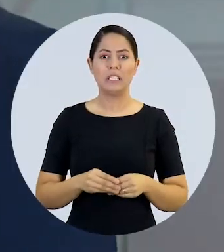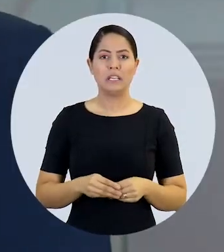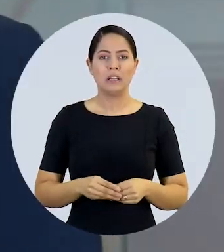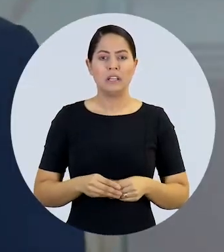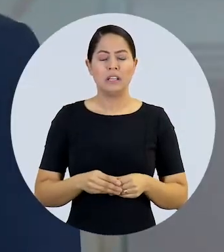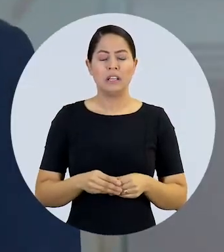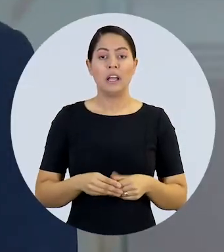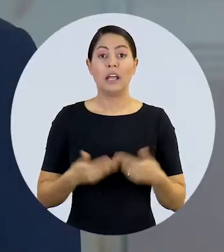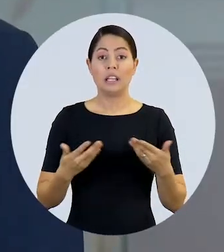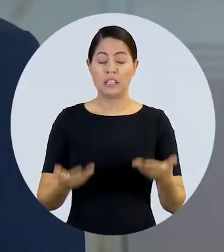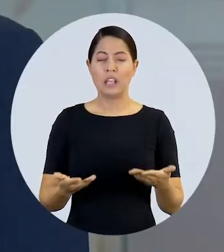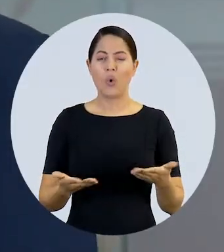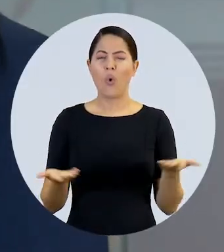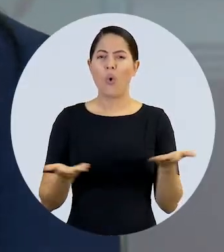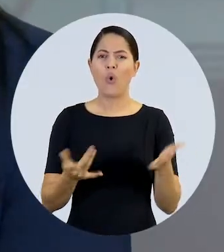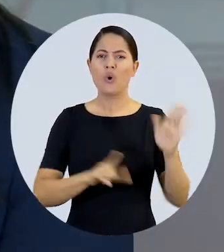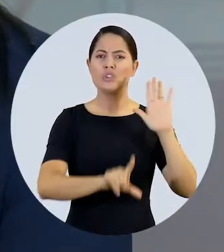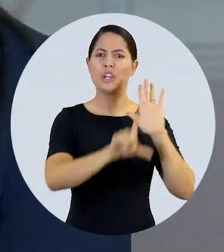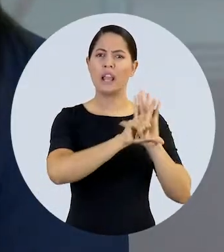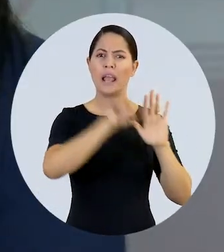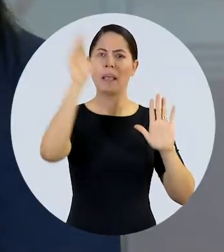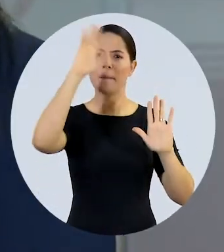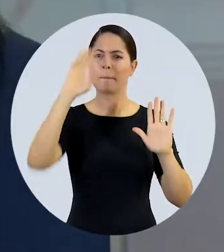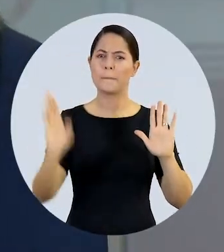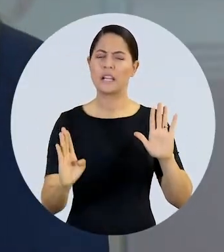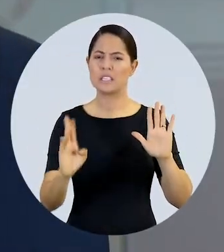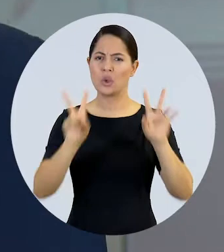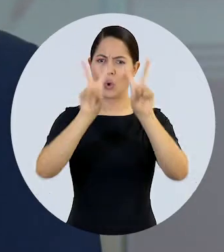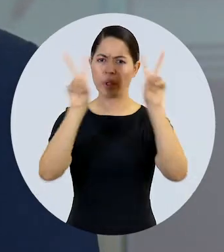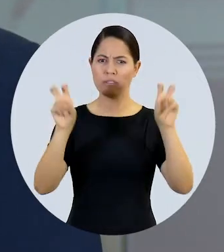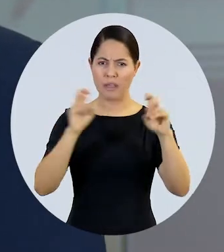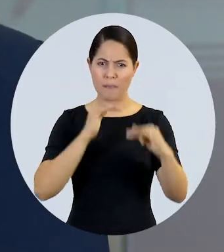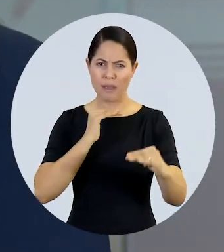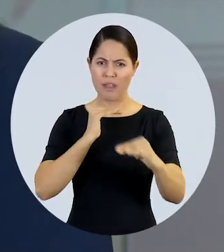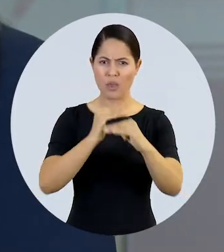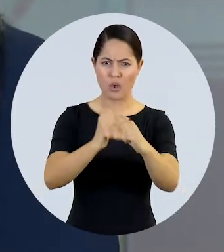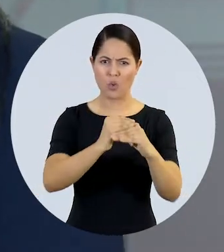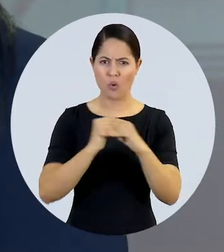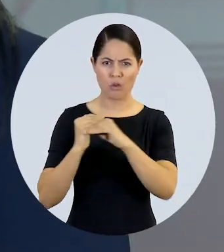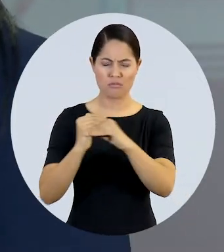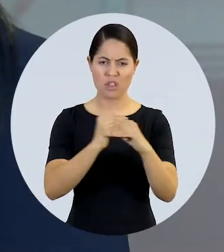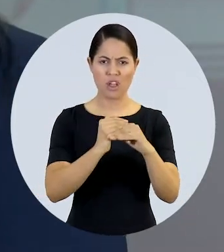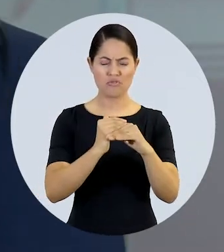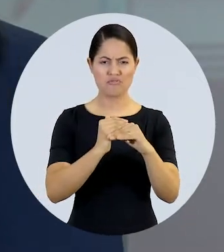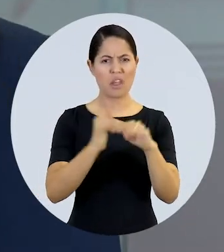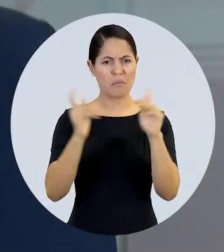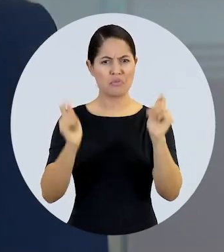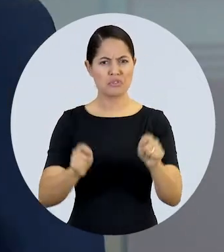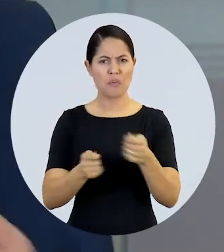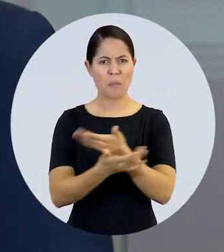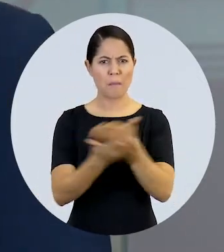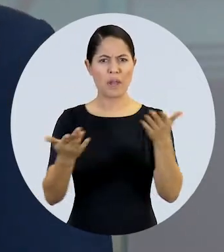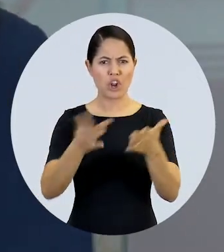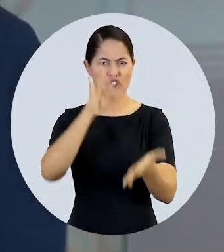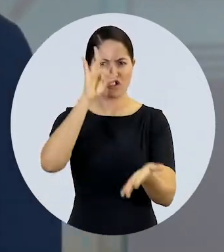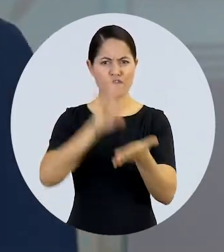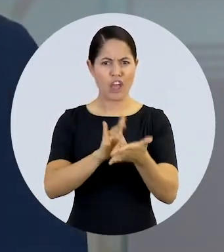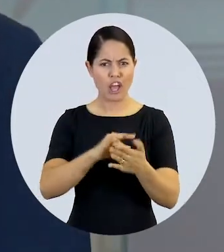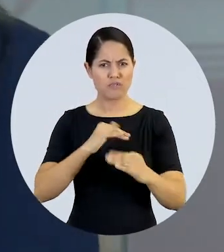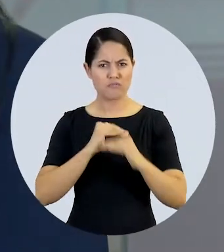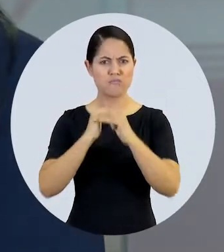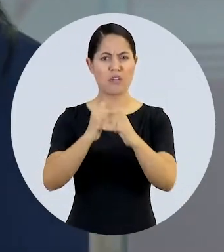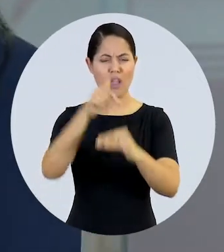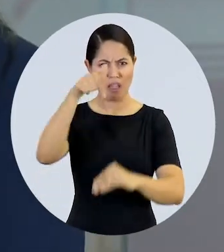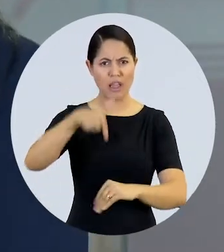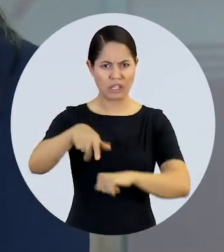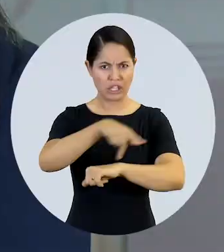Silvia, hoje a legislação brasileira sobre igualdade é suficiente para alcançarmos um cenário realmente